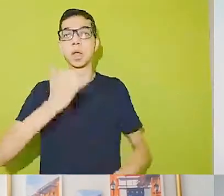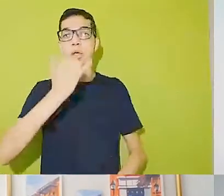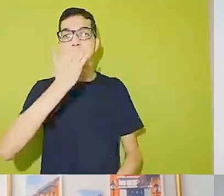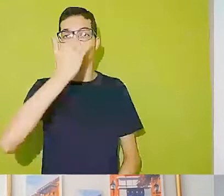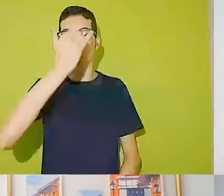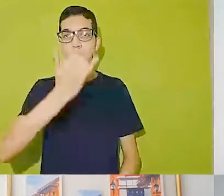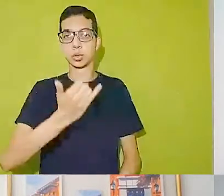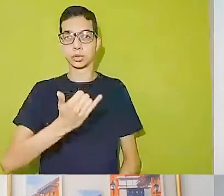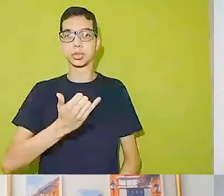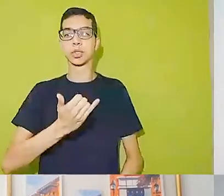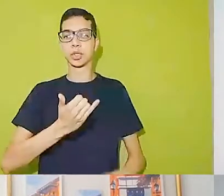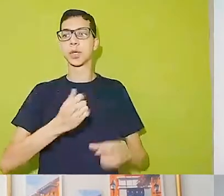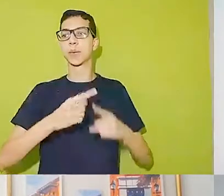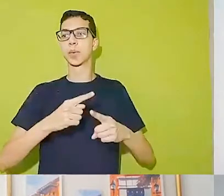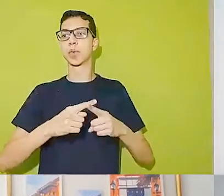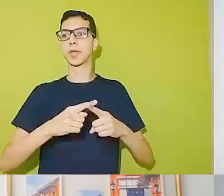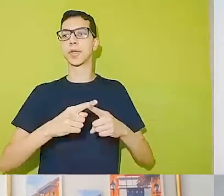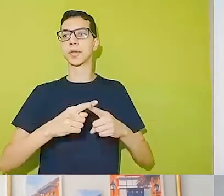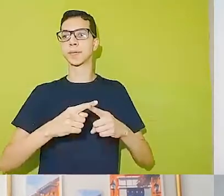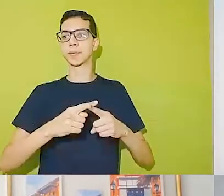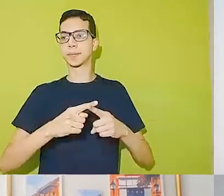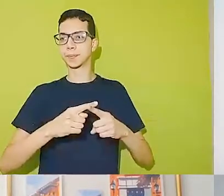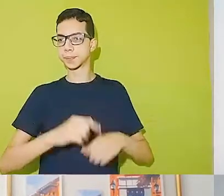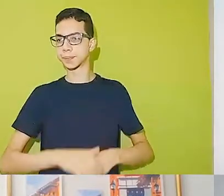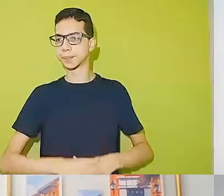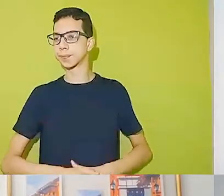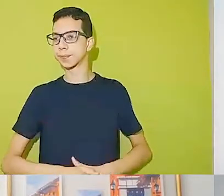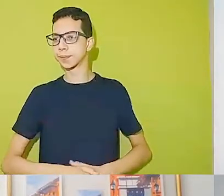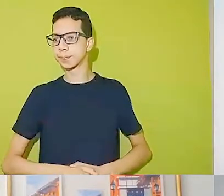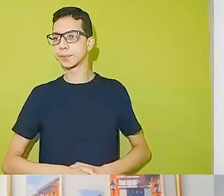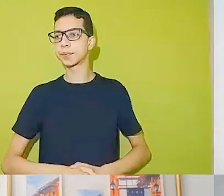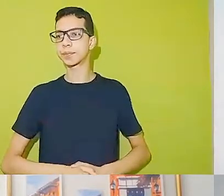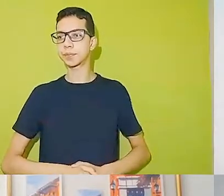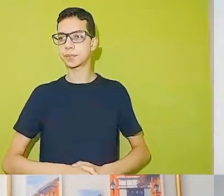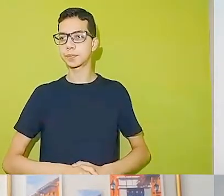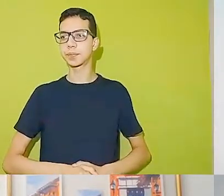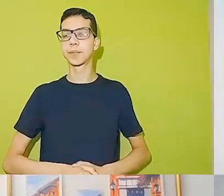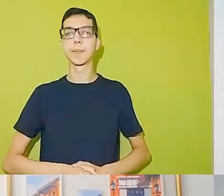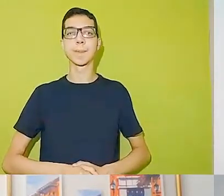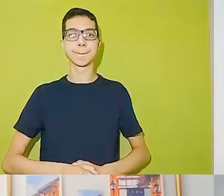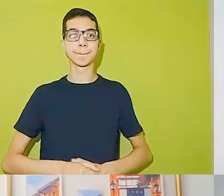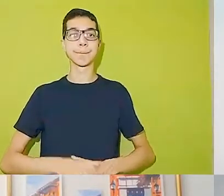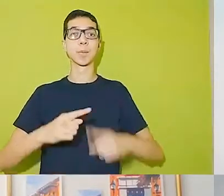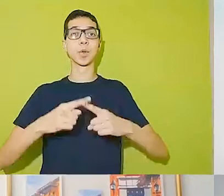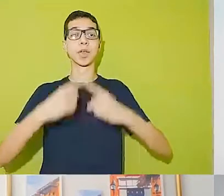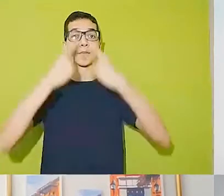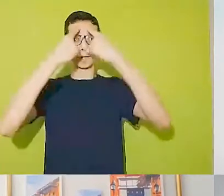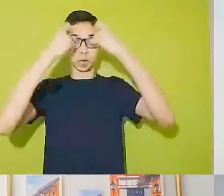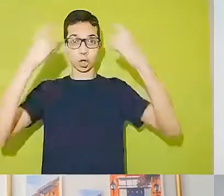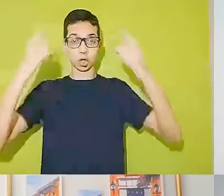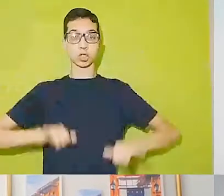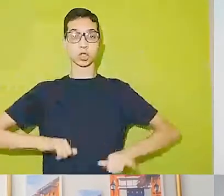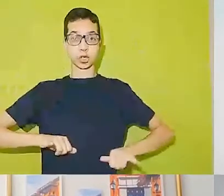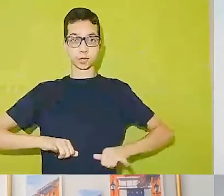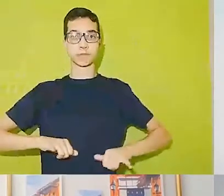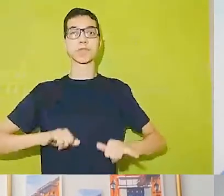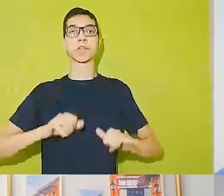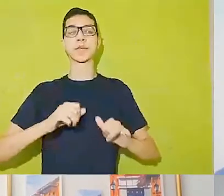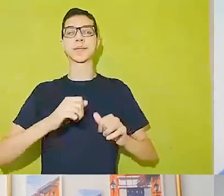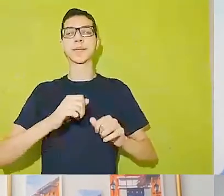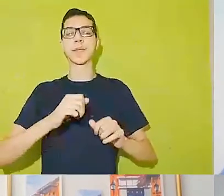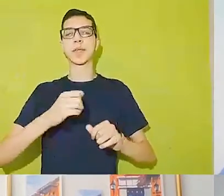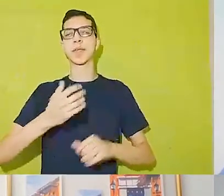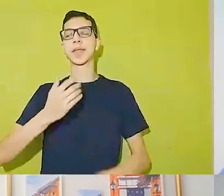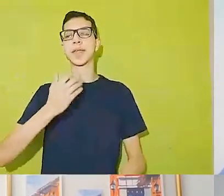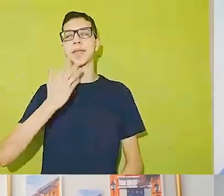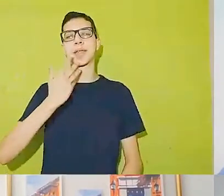né? Já existe comprovação científica de que as violências sofridas na primeira infância impactam, inclusive, nas gerações futuras.